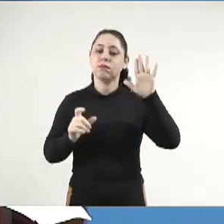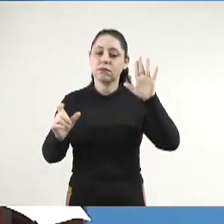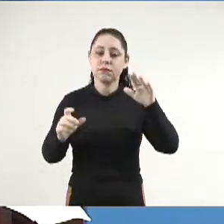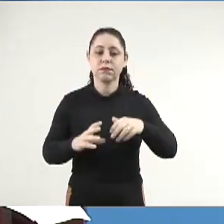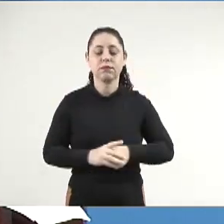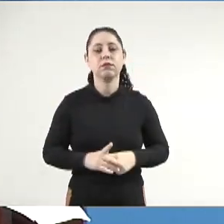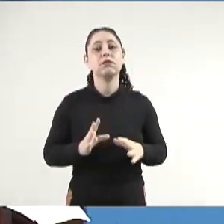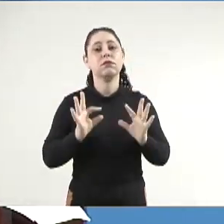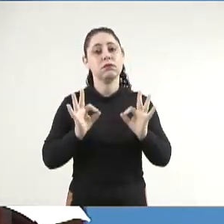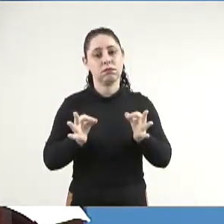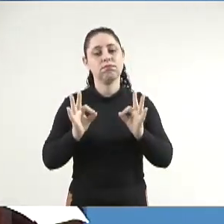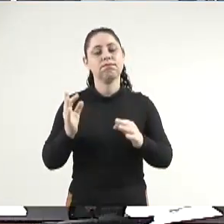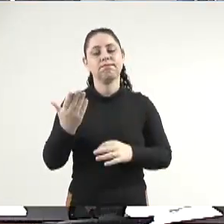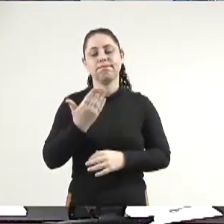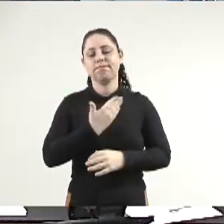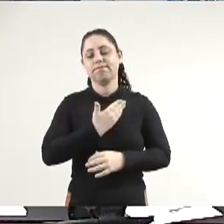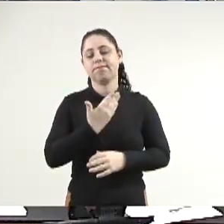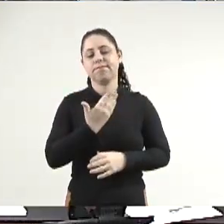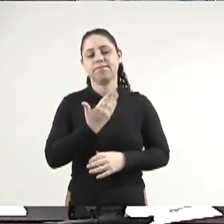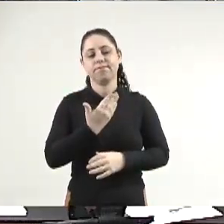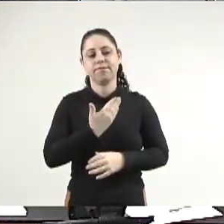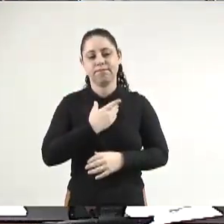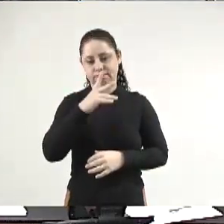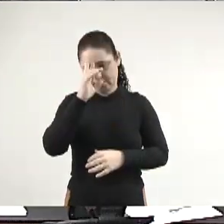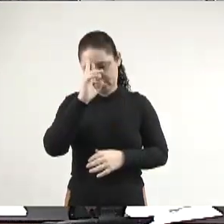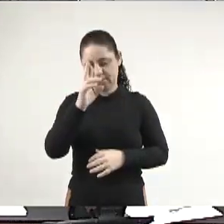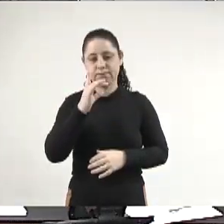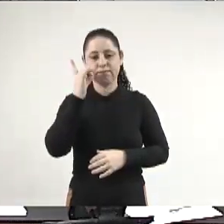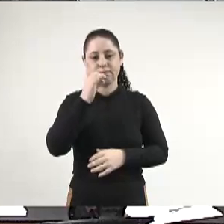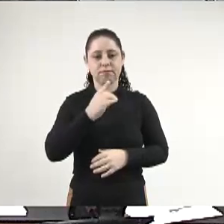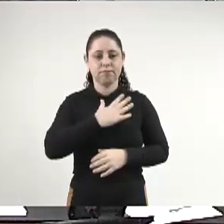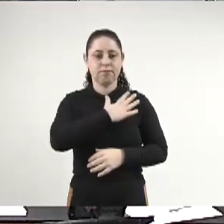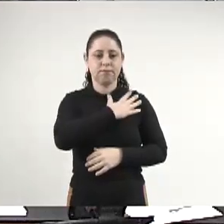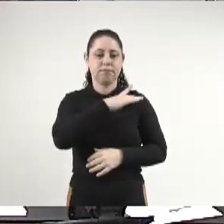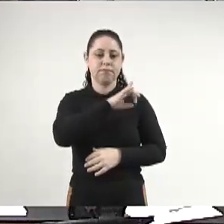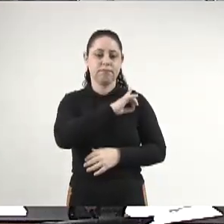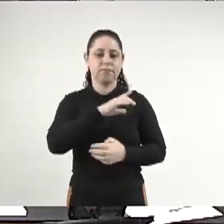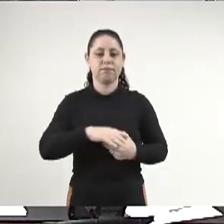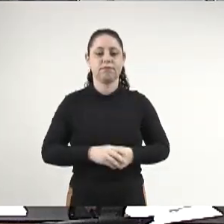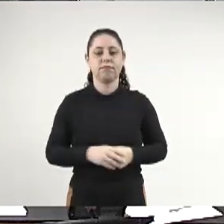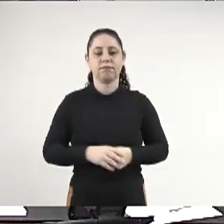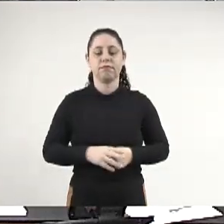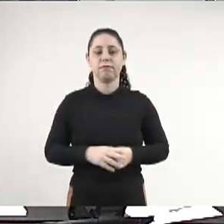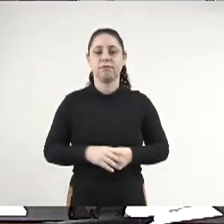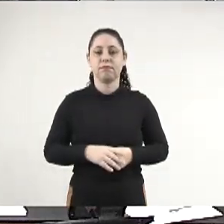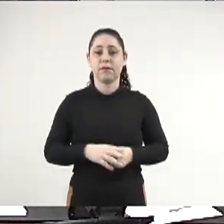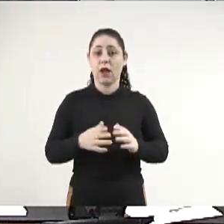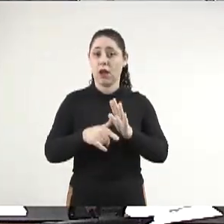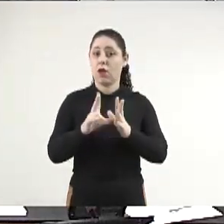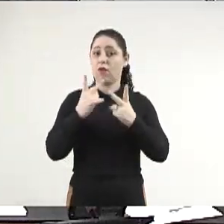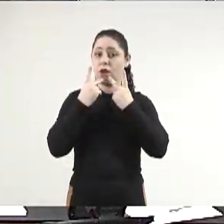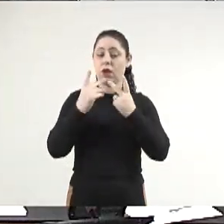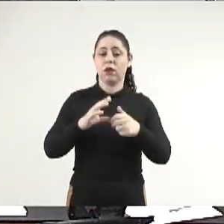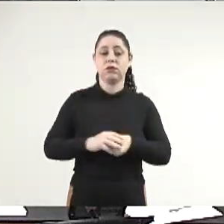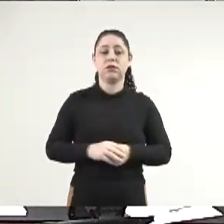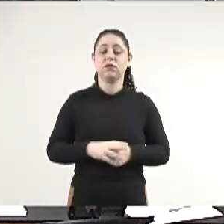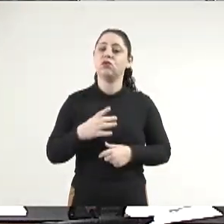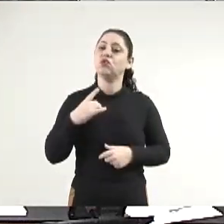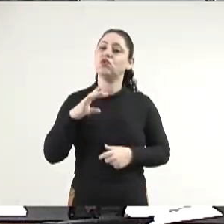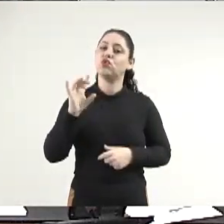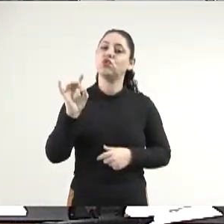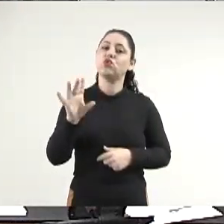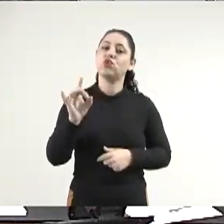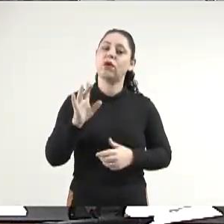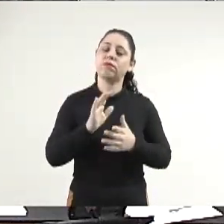Com certeza, meu querido, meu líder, deputado Coronel Davi. Antes que Vossa Excelência termine o pronunciamento, apenas